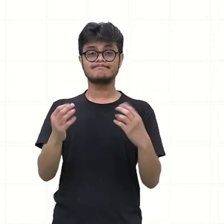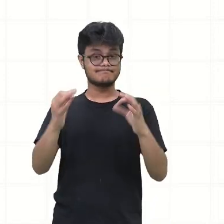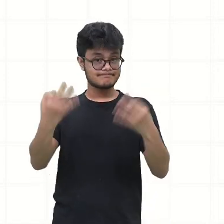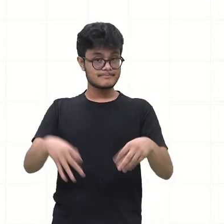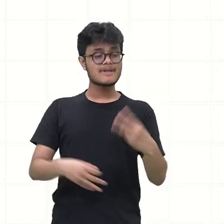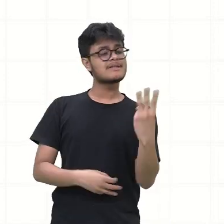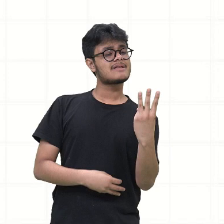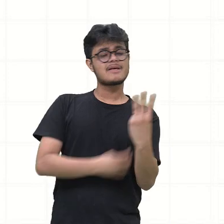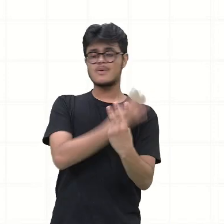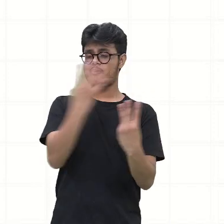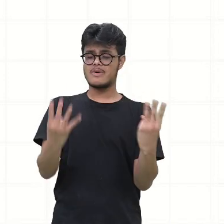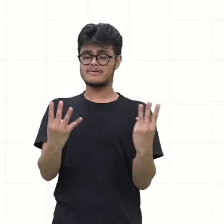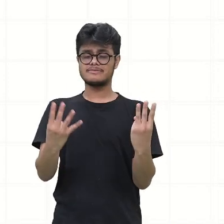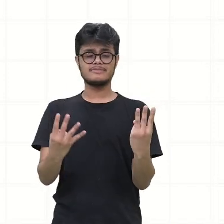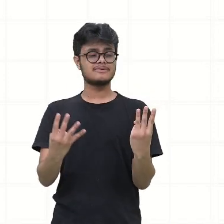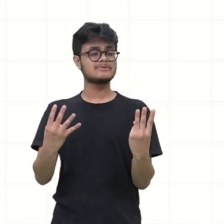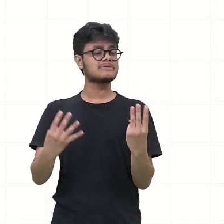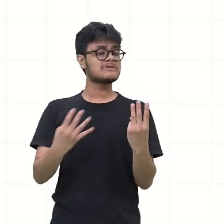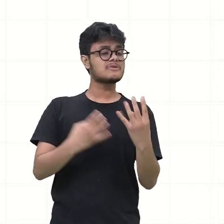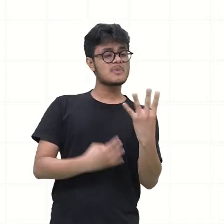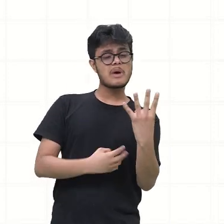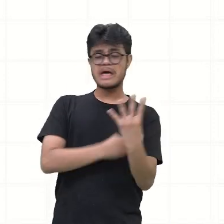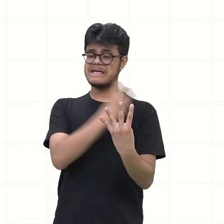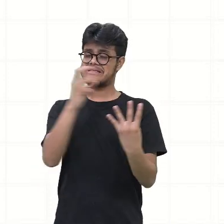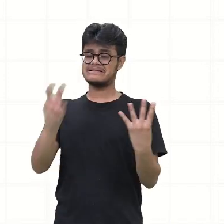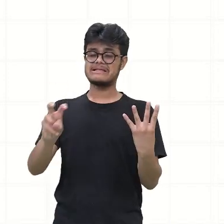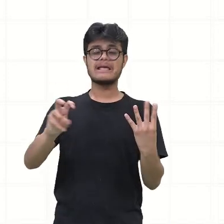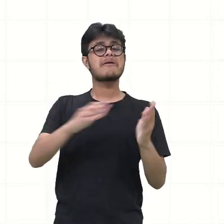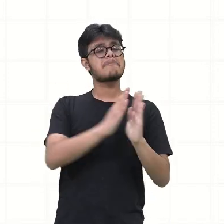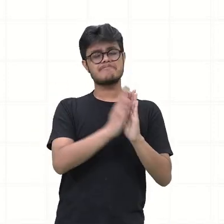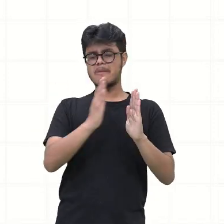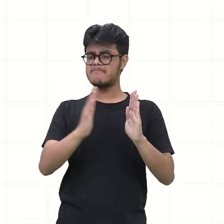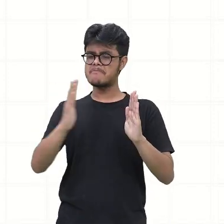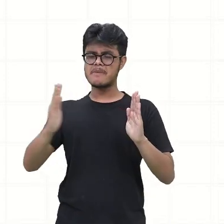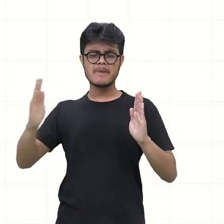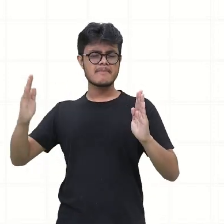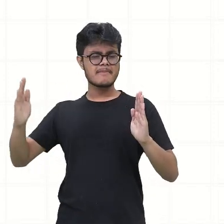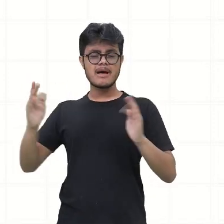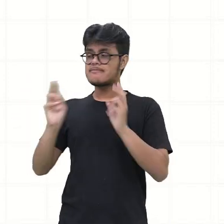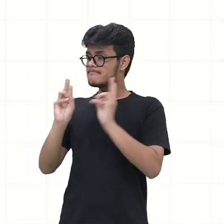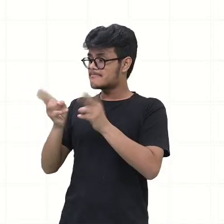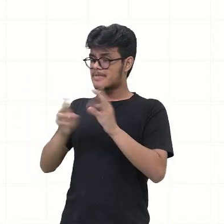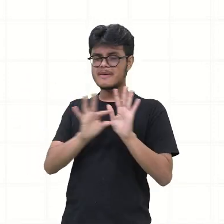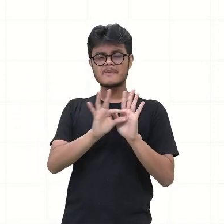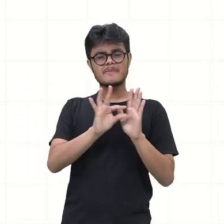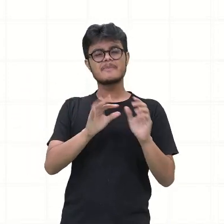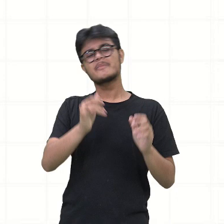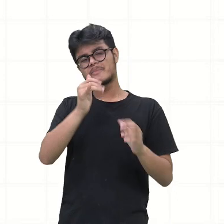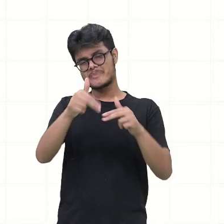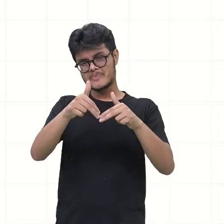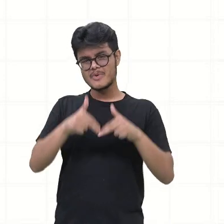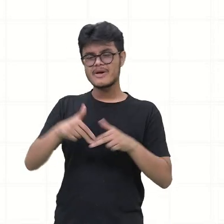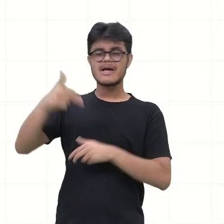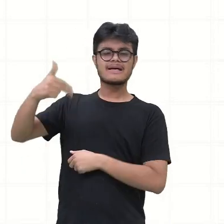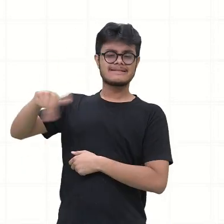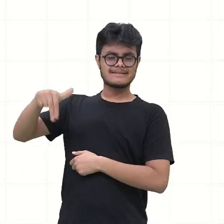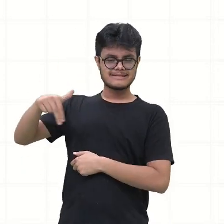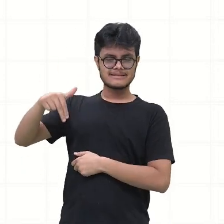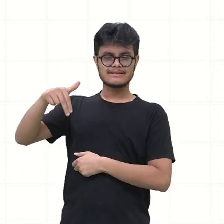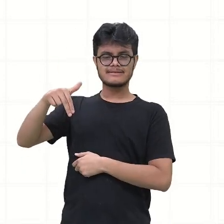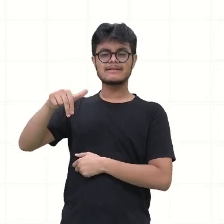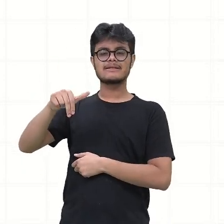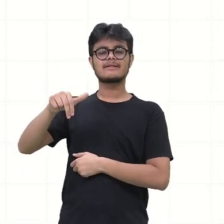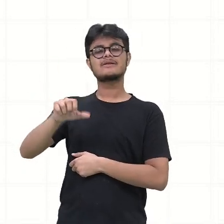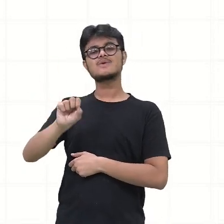do 3, o 4 e assim sucessivamente. É daí que vem a palavra, A gente pode ter essa ideia de